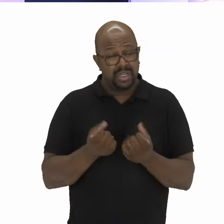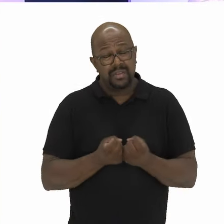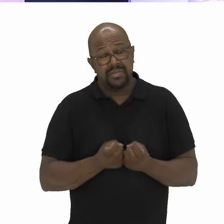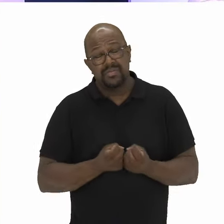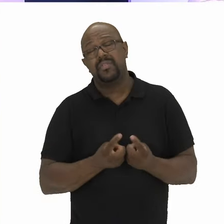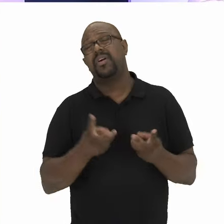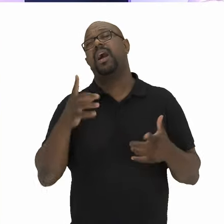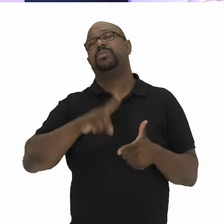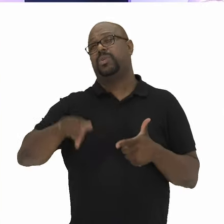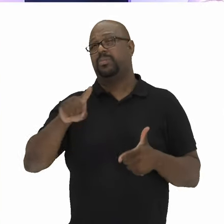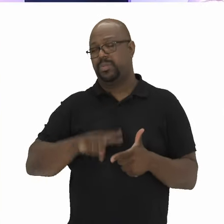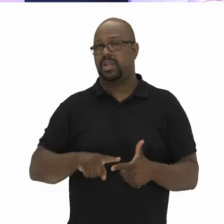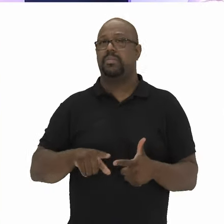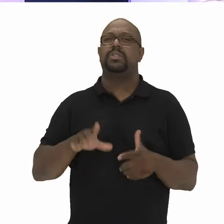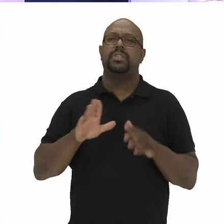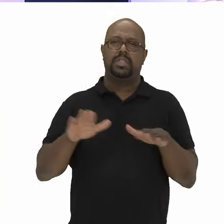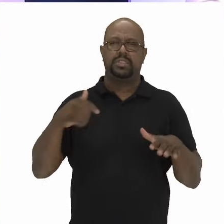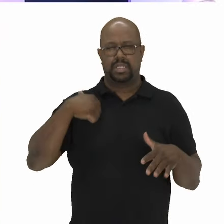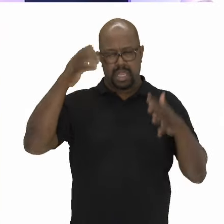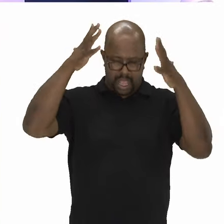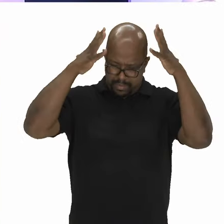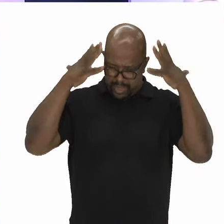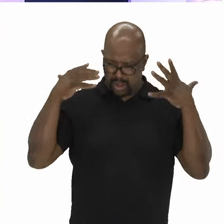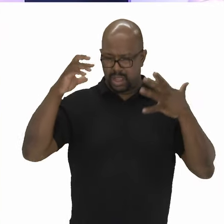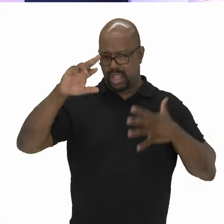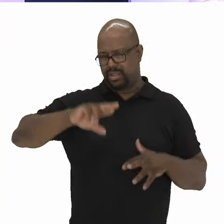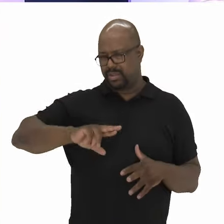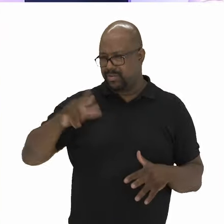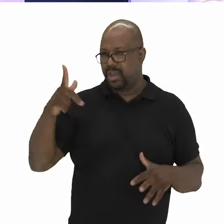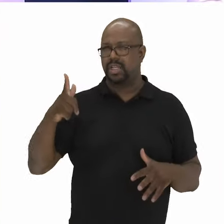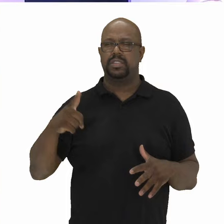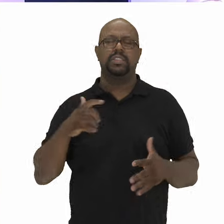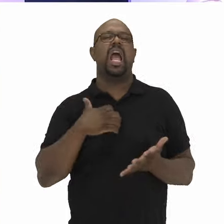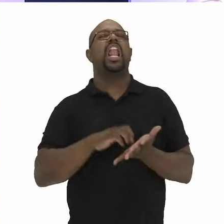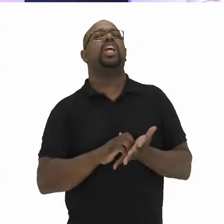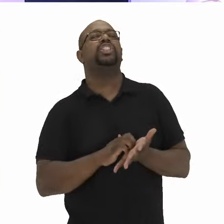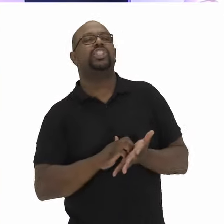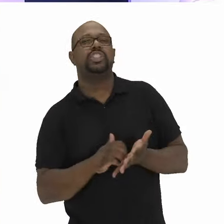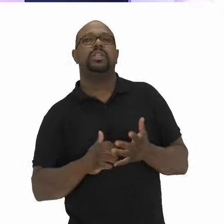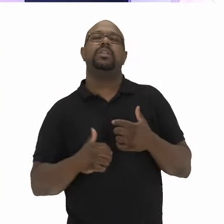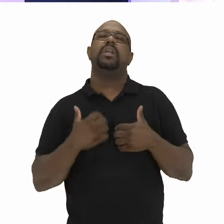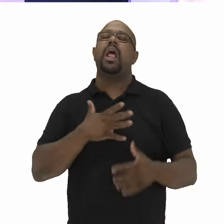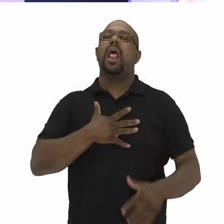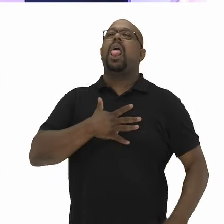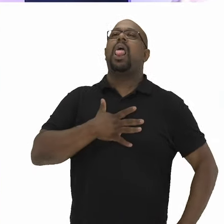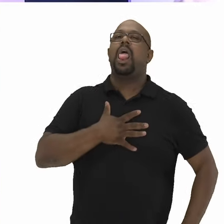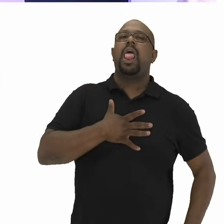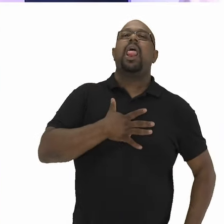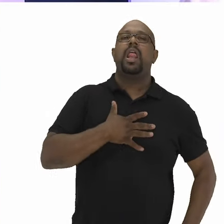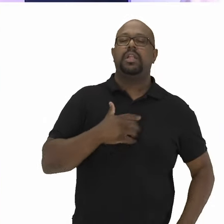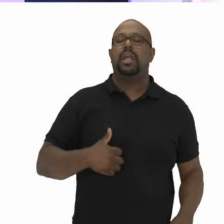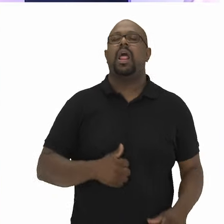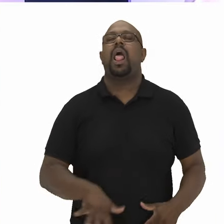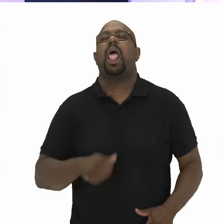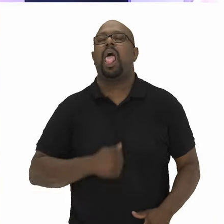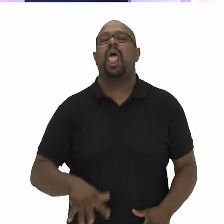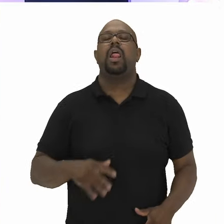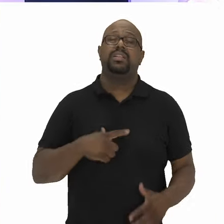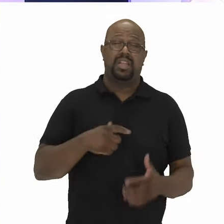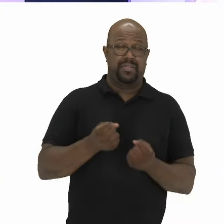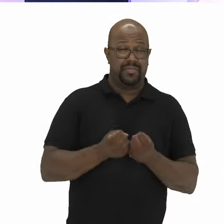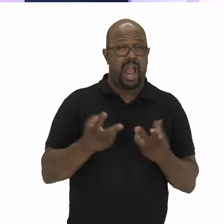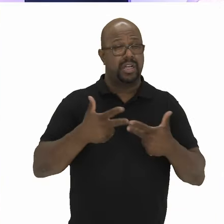vários problemas a criança que tem cabelo que é diferente criança que tem alergia criança que tem asma criança que tem dor de